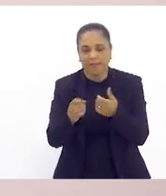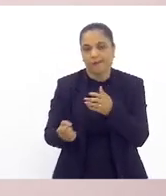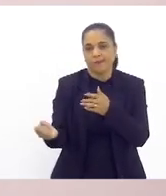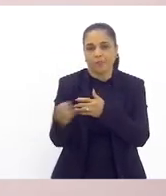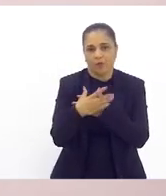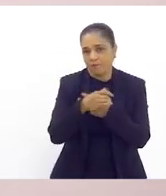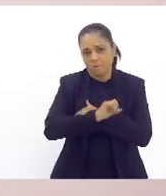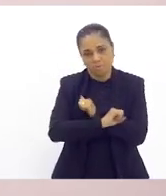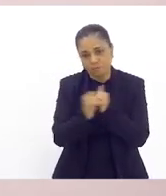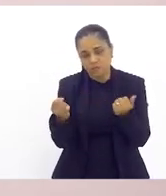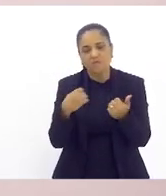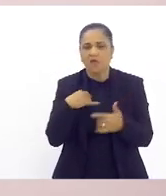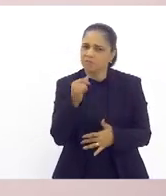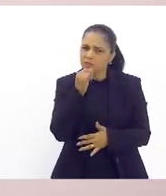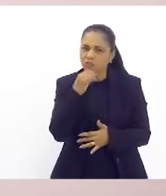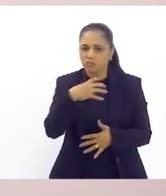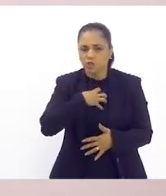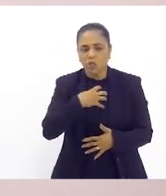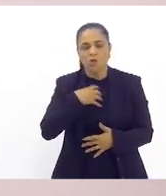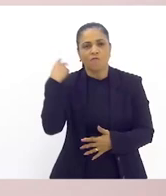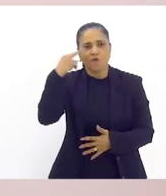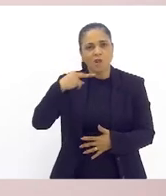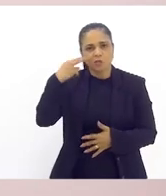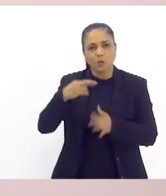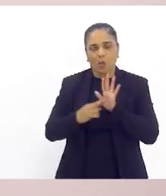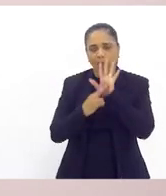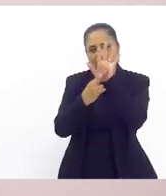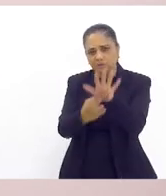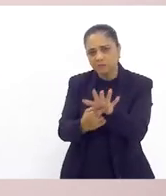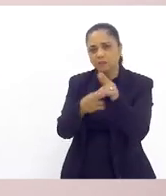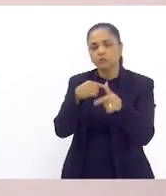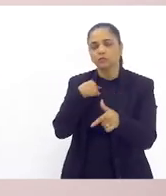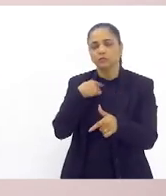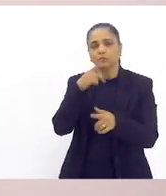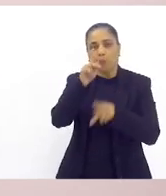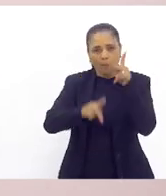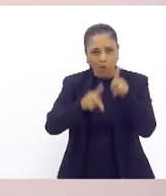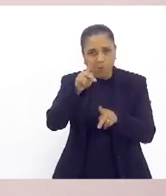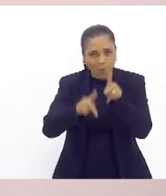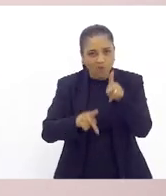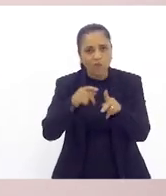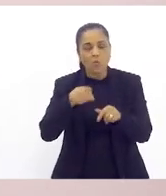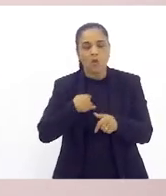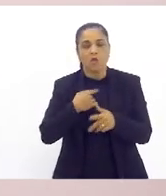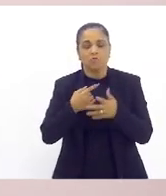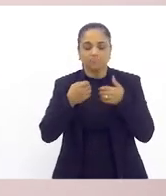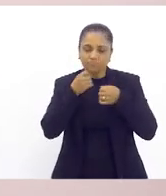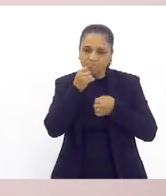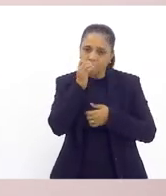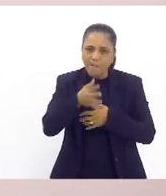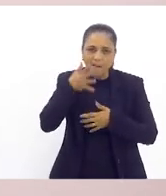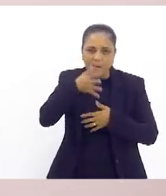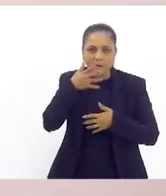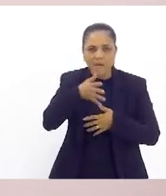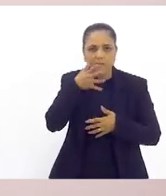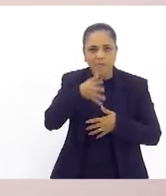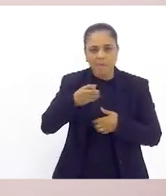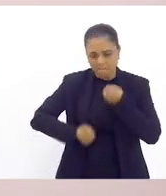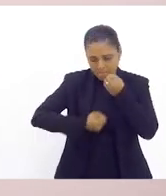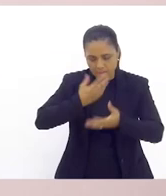a indignação como vereador de Resende como representante do nosso povo eu quero deixar aqui o meu repúdio esse serviço e também